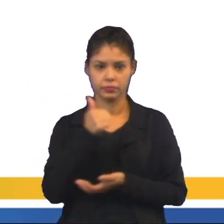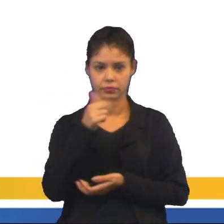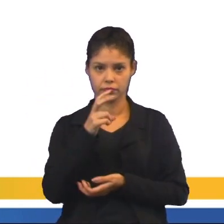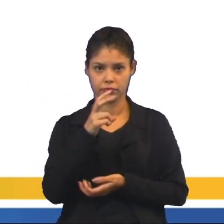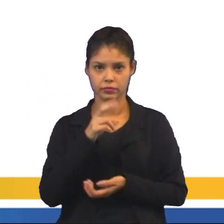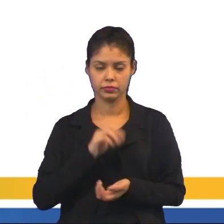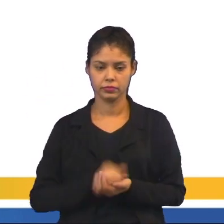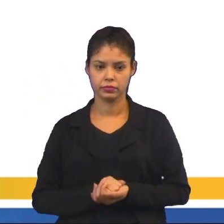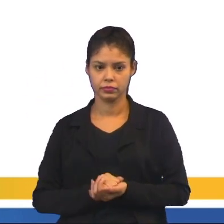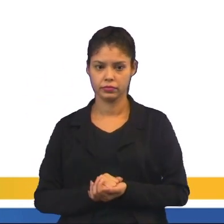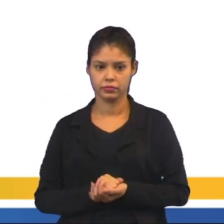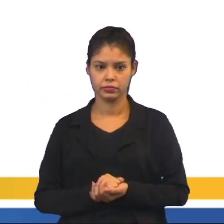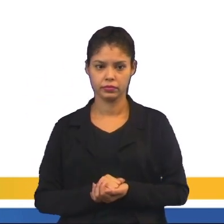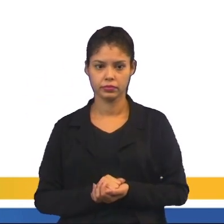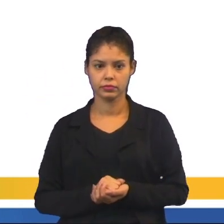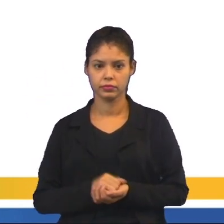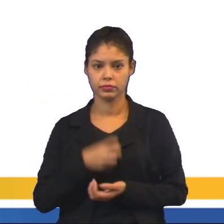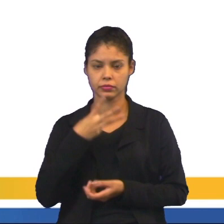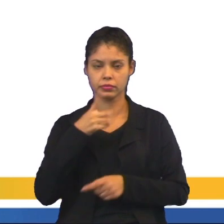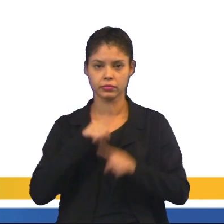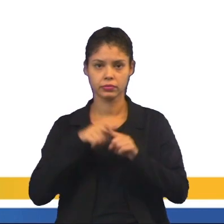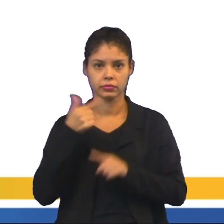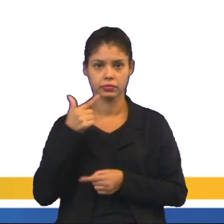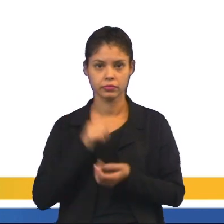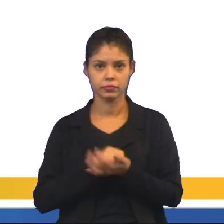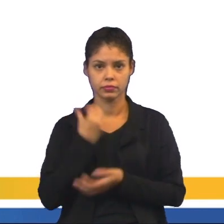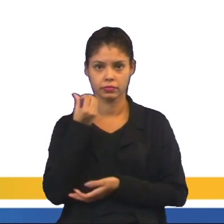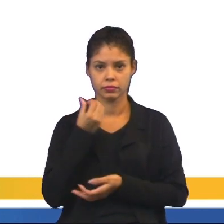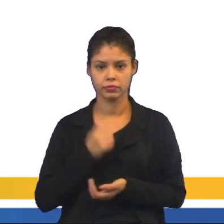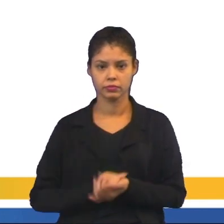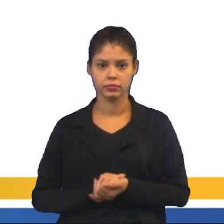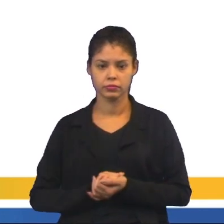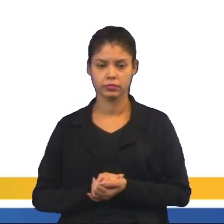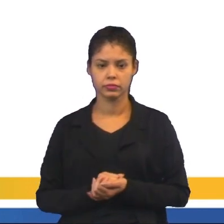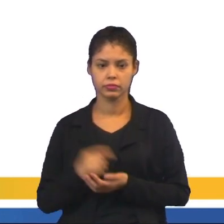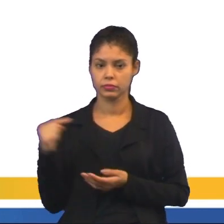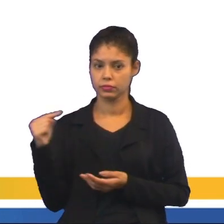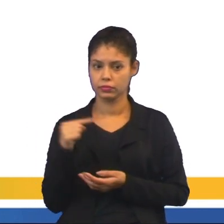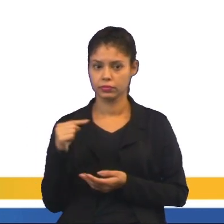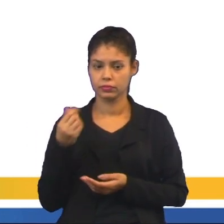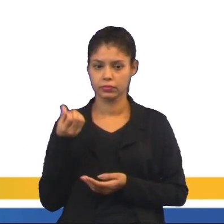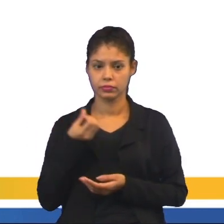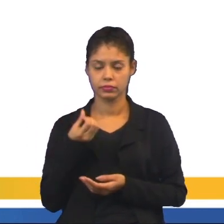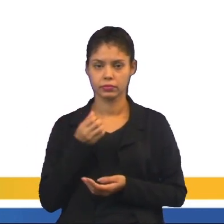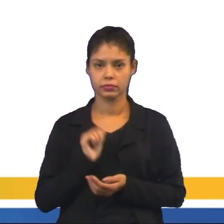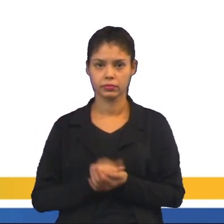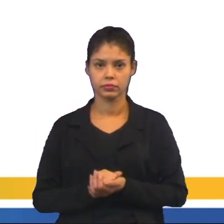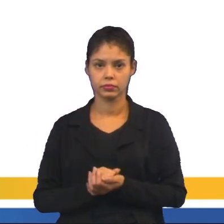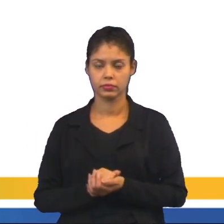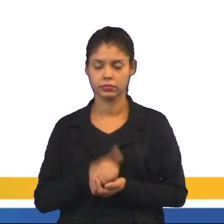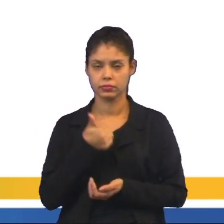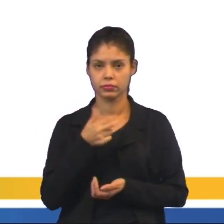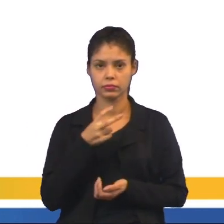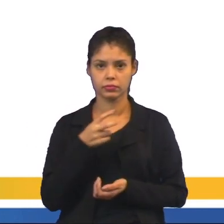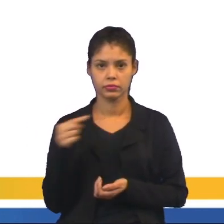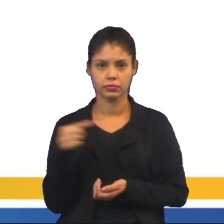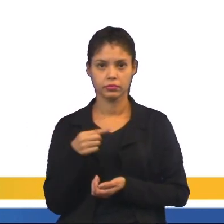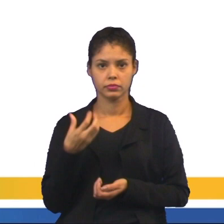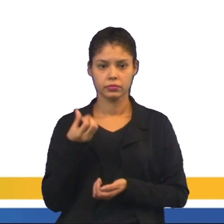15. 3 vezes 2, 6. Só que ele vai ficar menos 6. 15